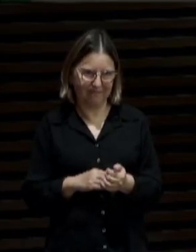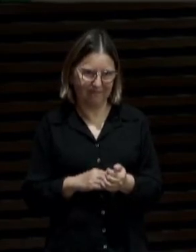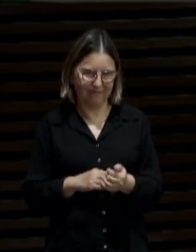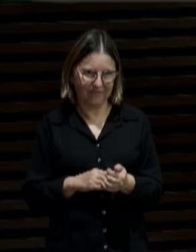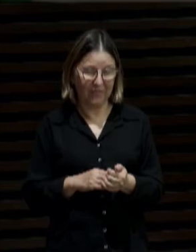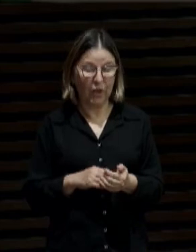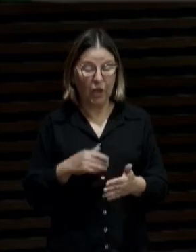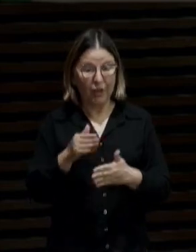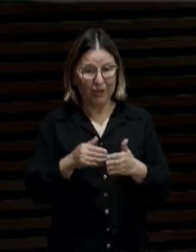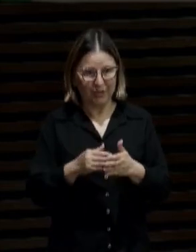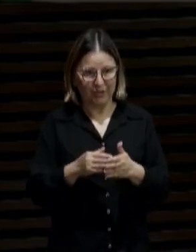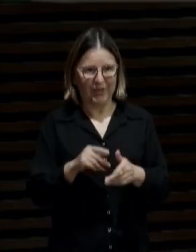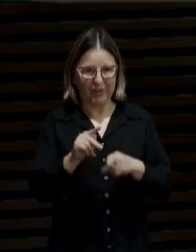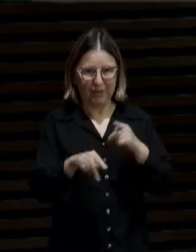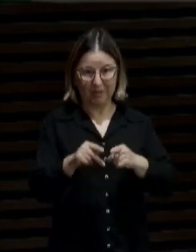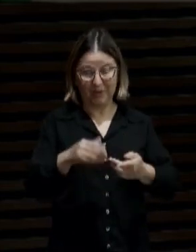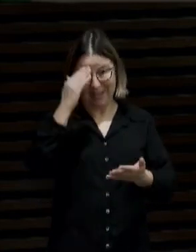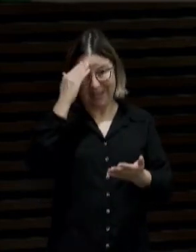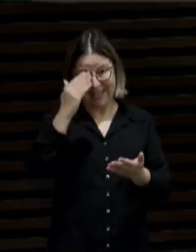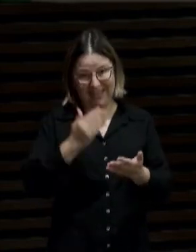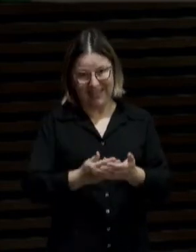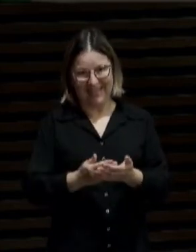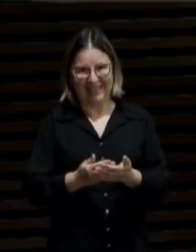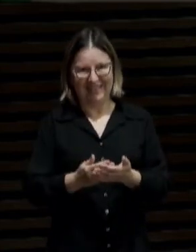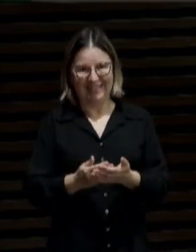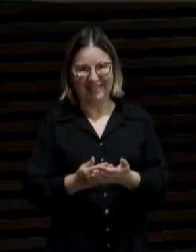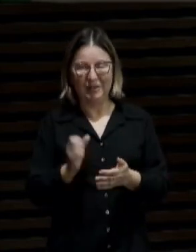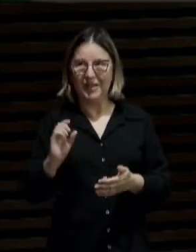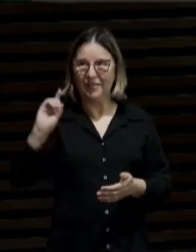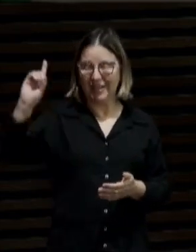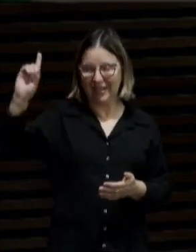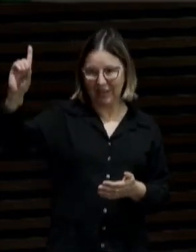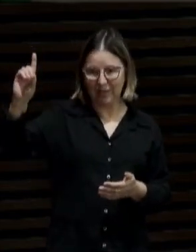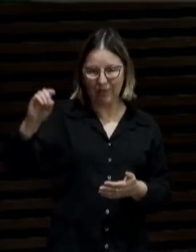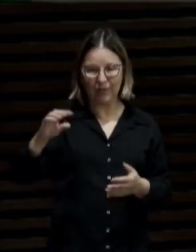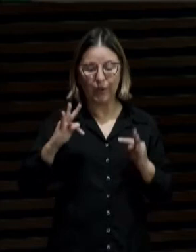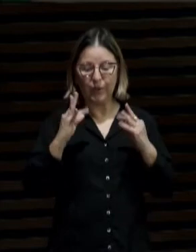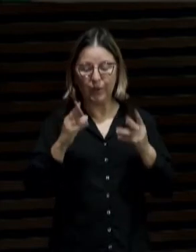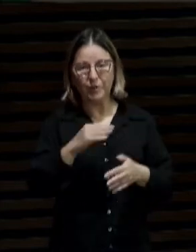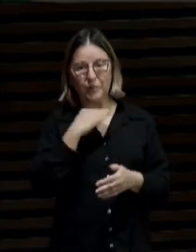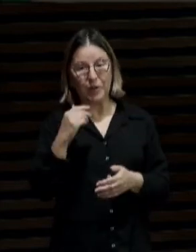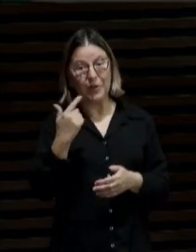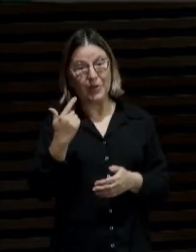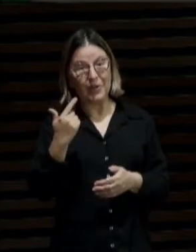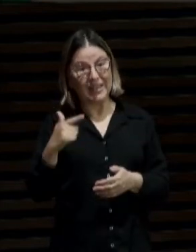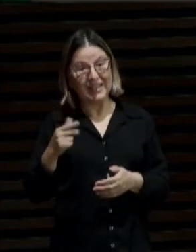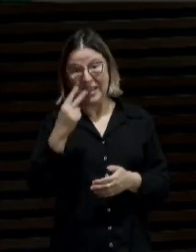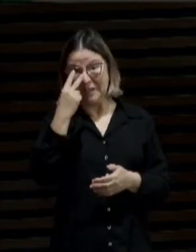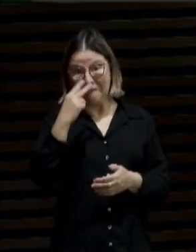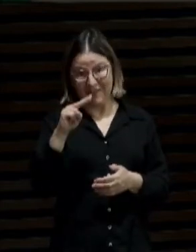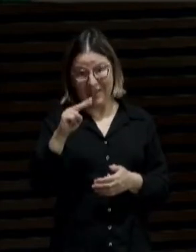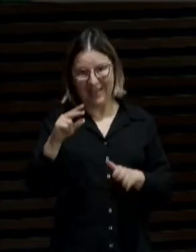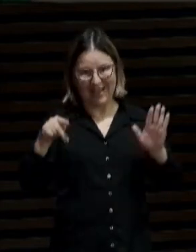todos eles morreram sem ver a promessa ser cumprida. A promessa de Deus para nós não é para a nossa glória. A promessa de Deus para nós é para a glória dele.